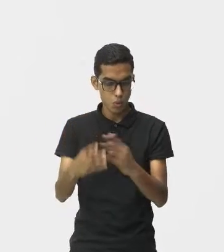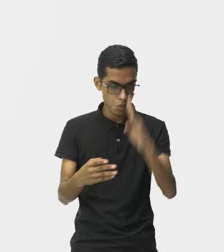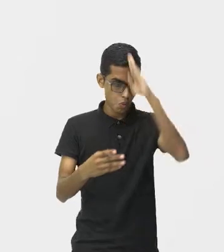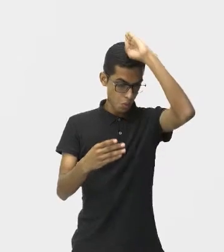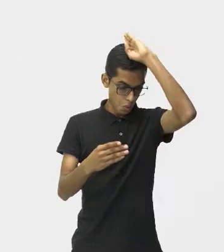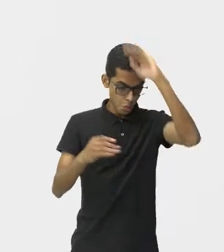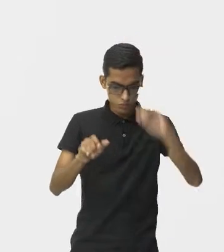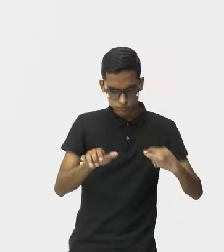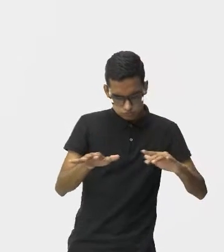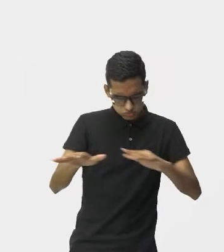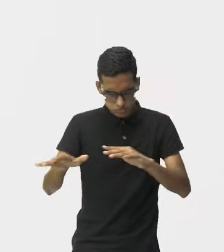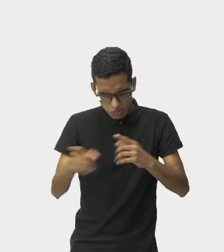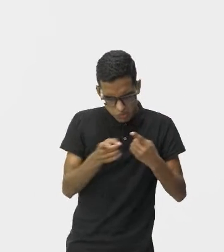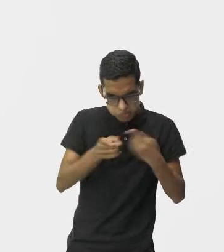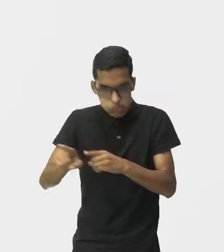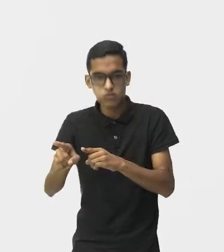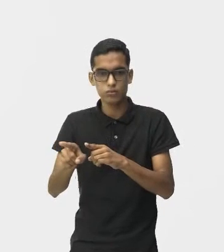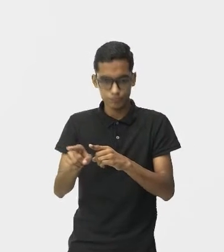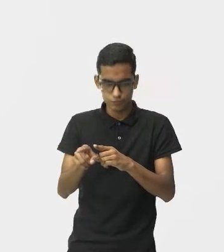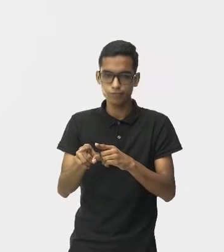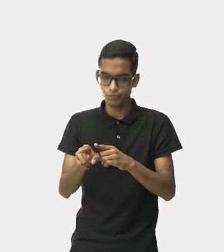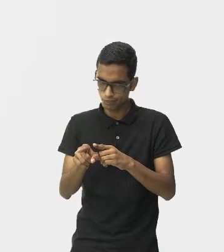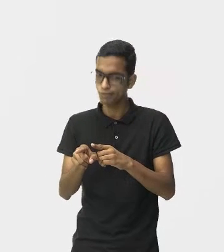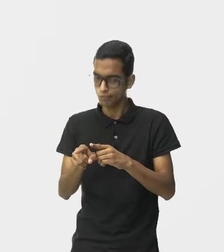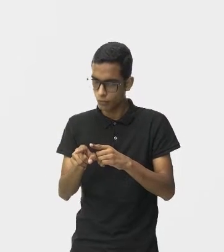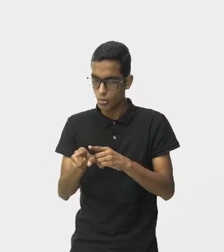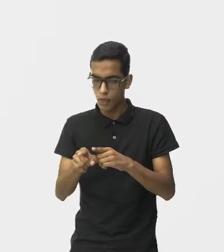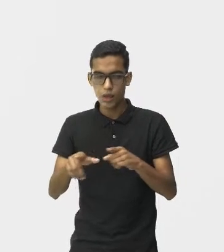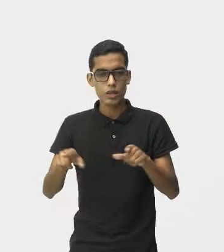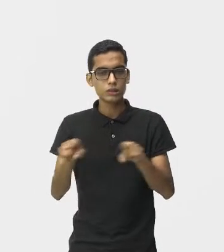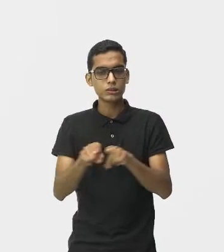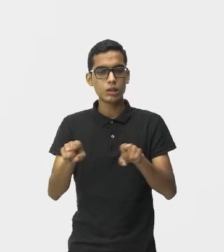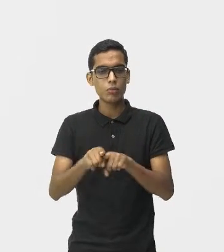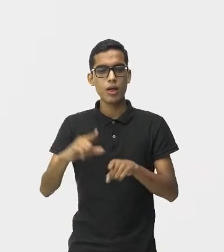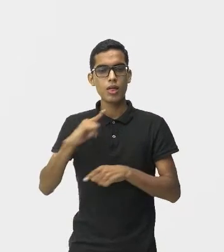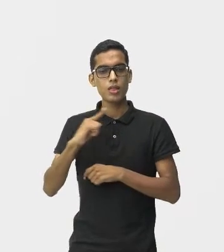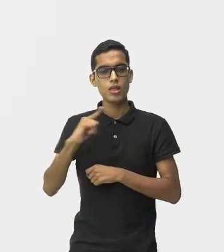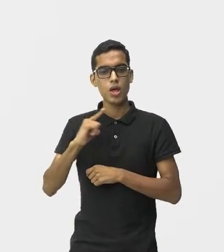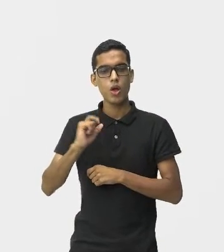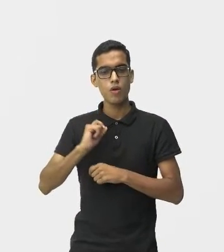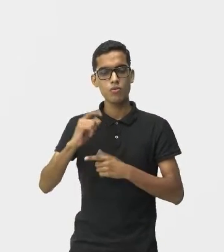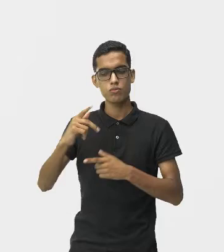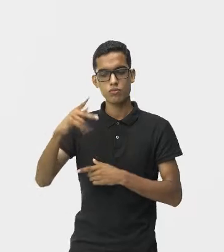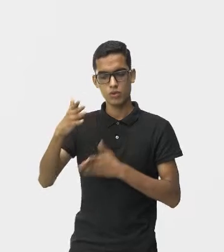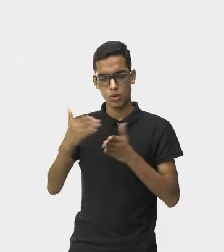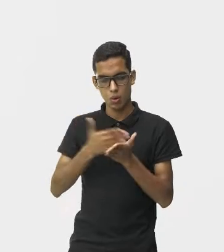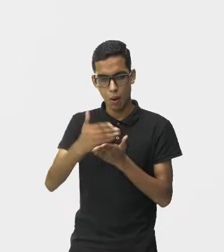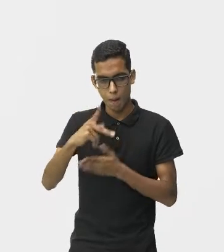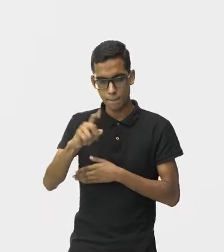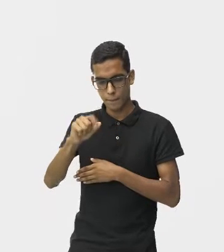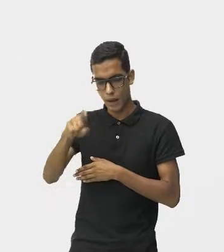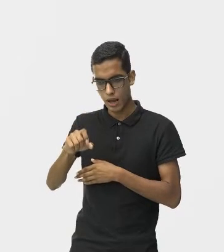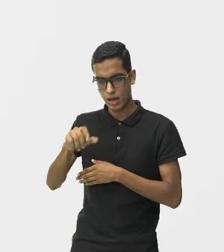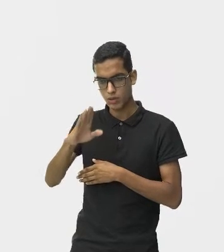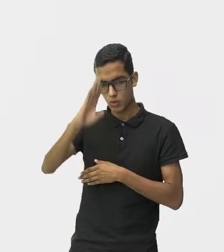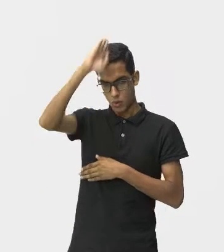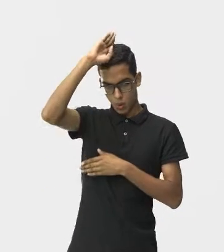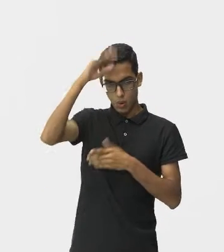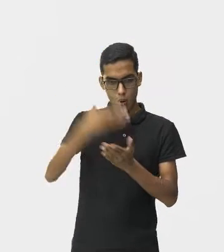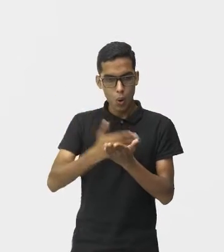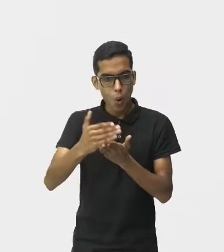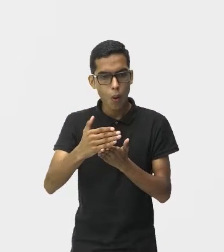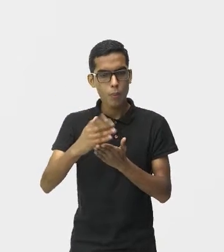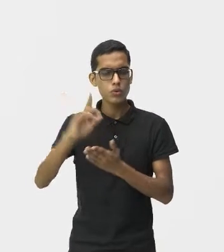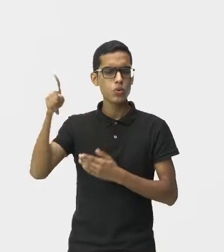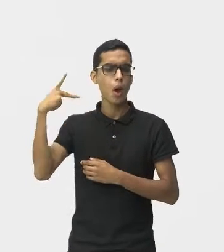por revoltas, esse era o panorama do Império Romano, e houve também, a partir da Pax Romana, o que a gente conhece como política do pão